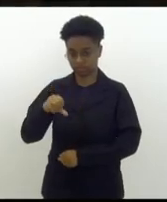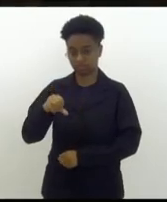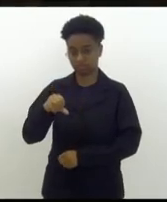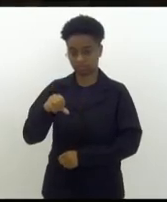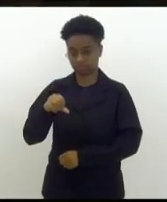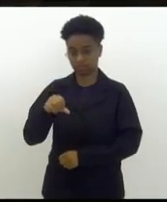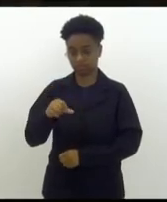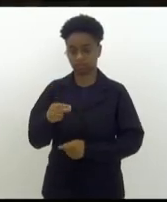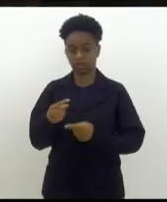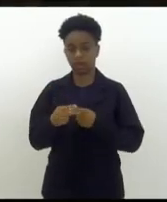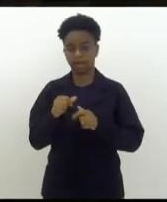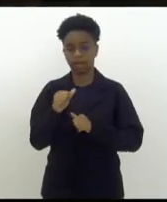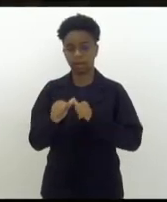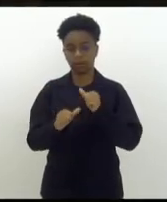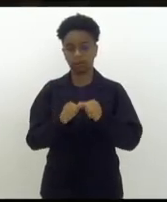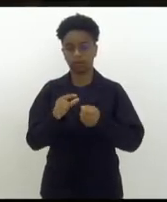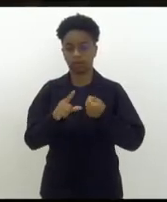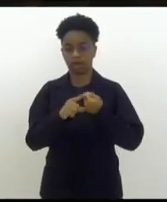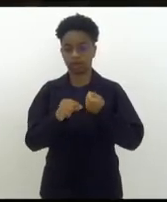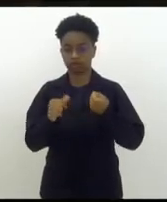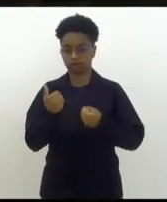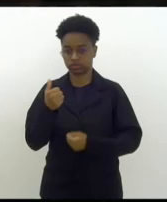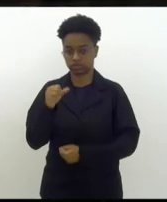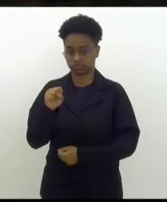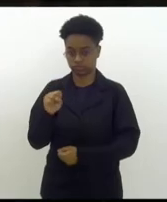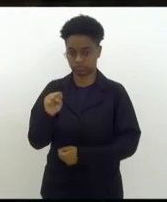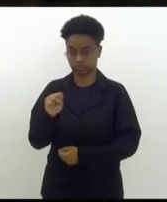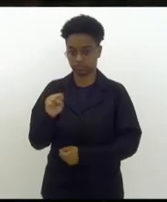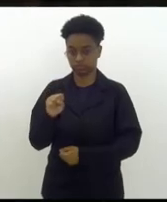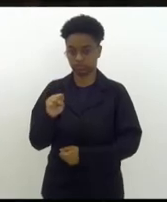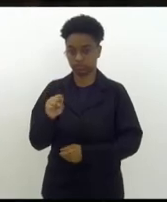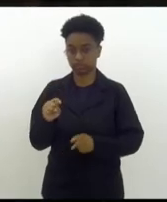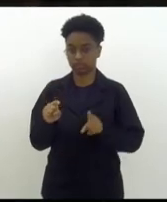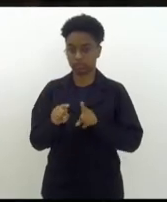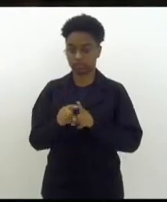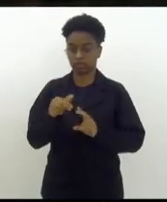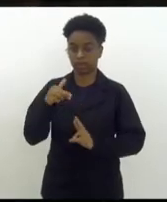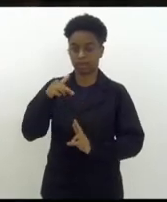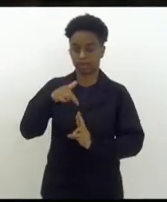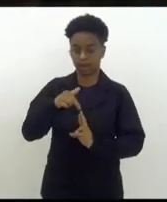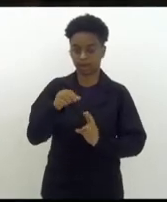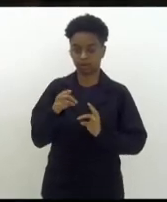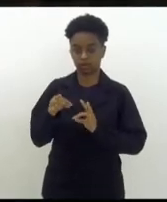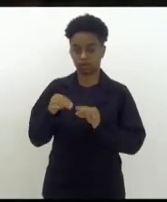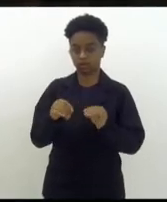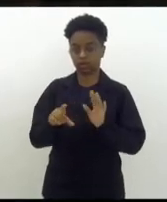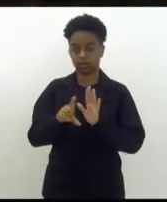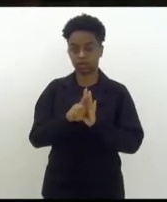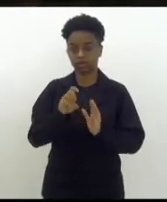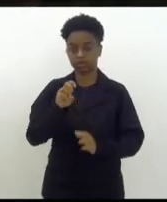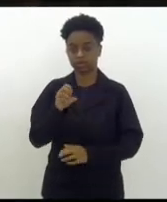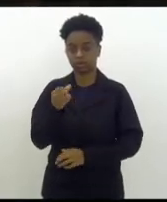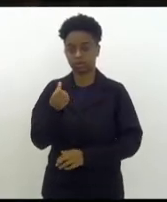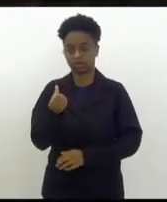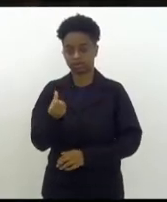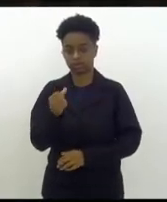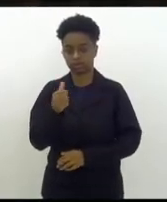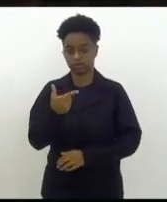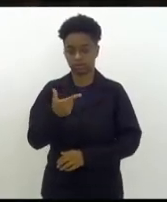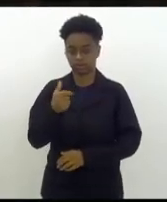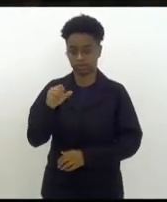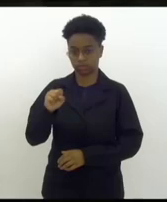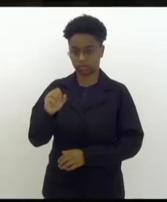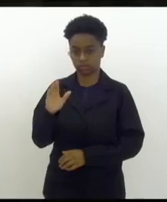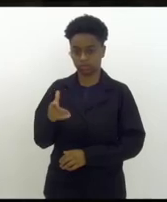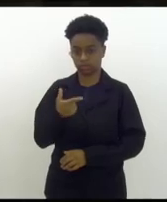que alterou o artigo 18 e seus parágrafos da Lei 5628 de 2009